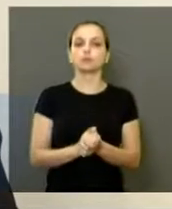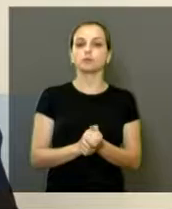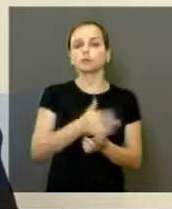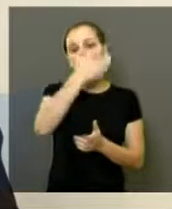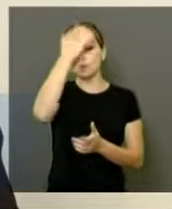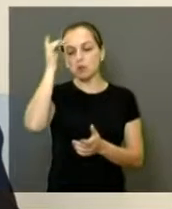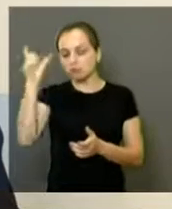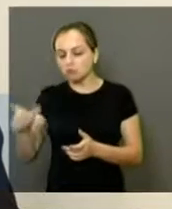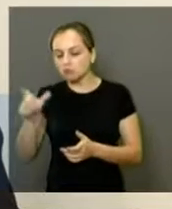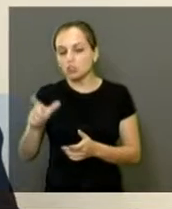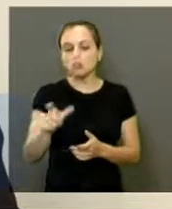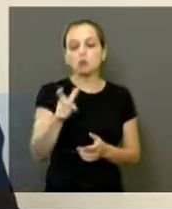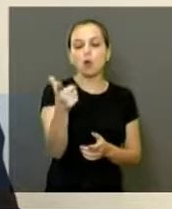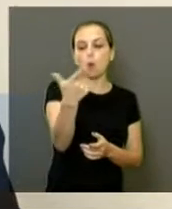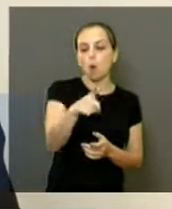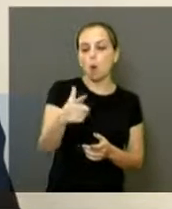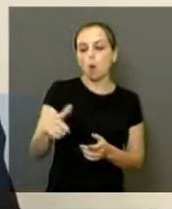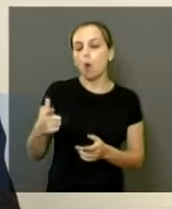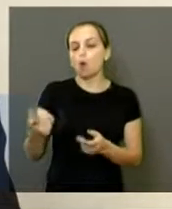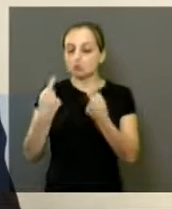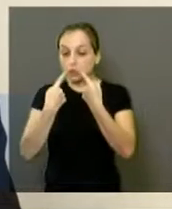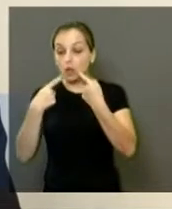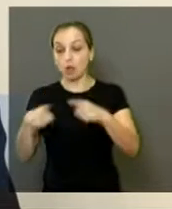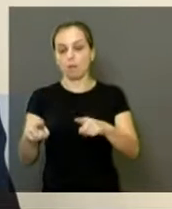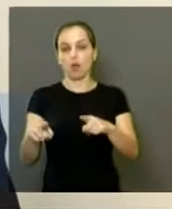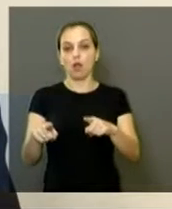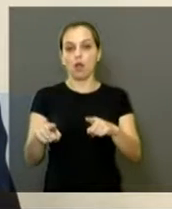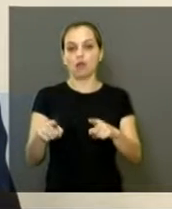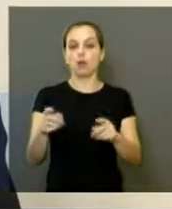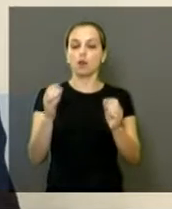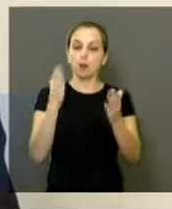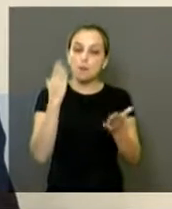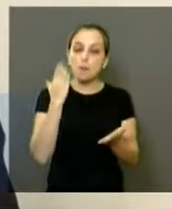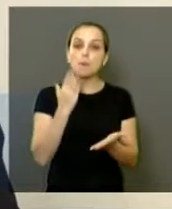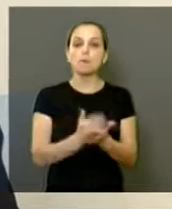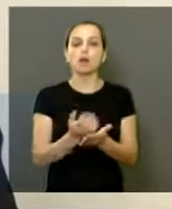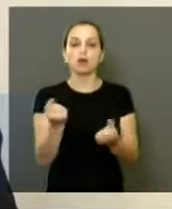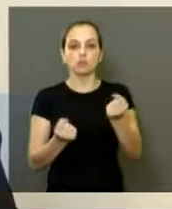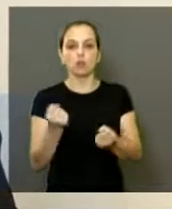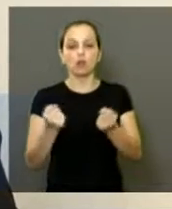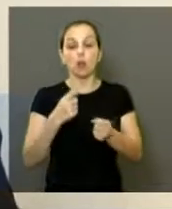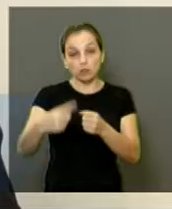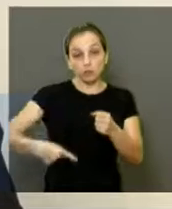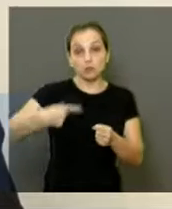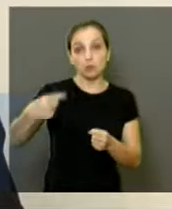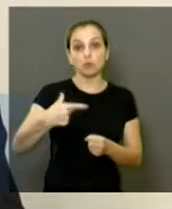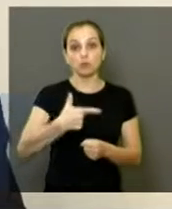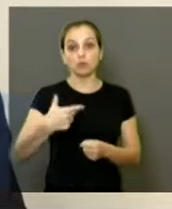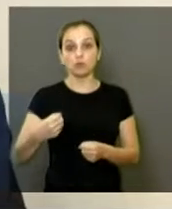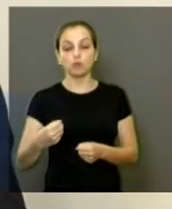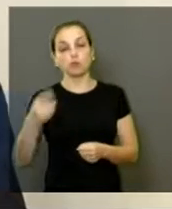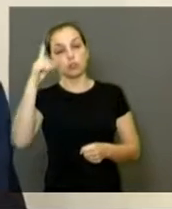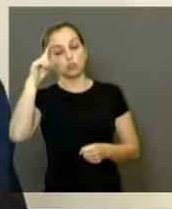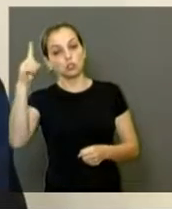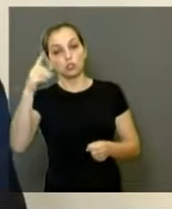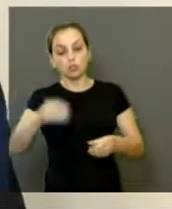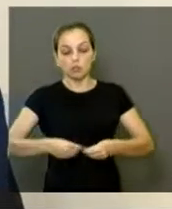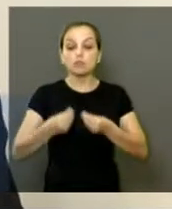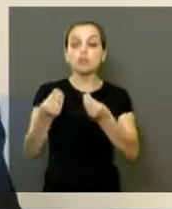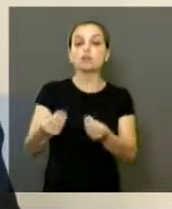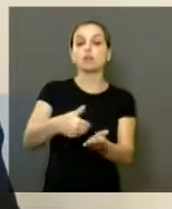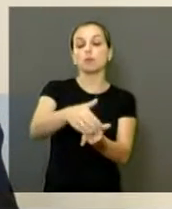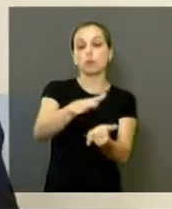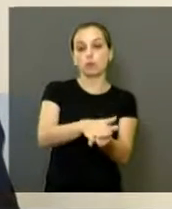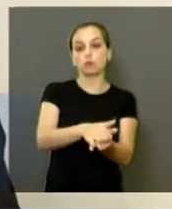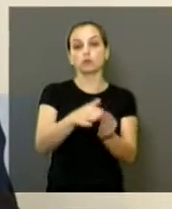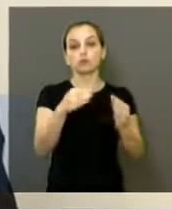mesma coisa pessoa para o carro e depois de 20 dias recebe a multa em casa nós tivemos aqui na nossa câmara